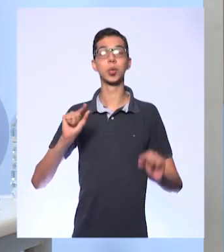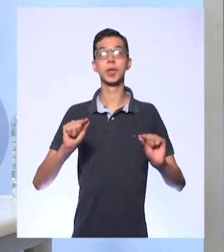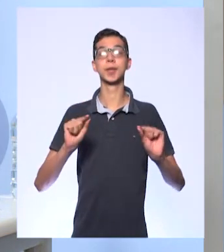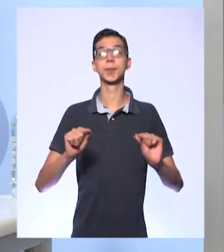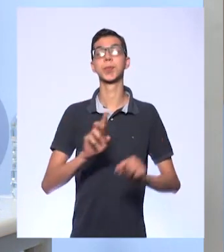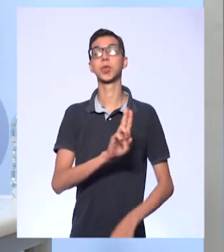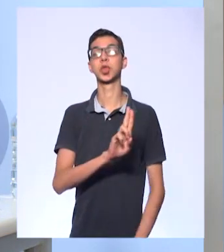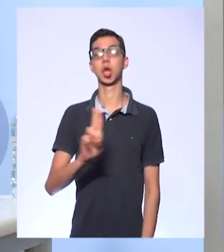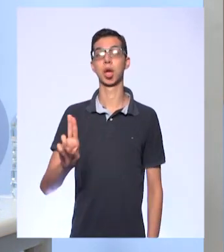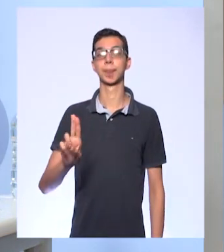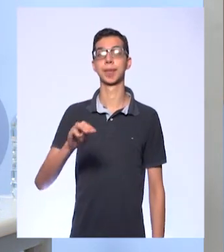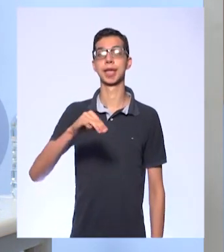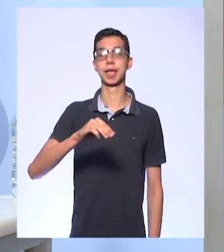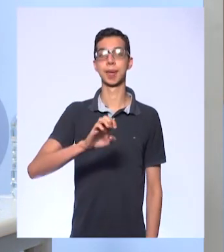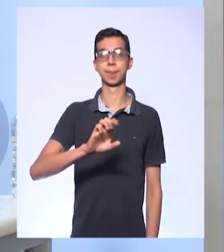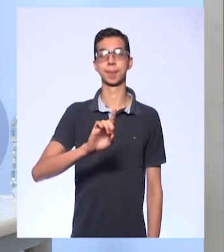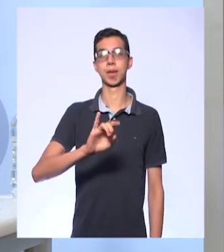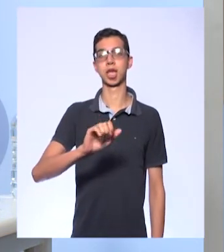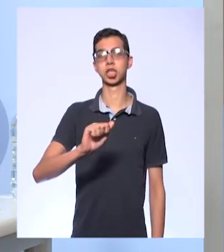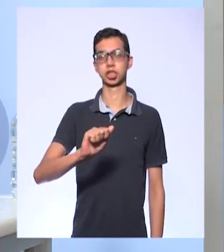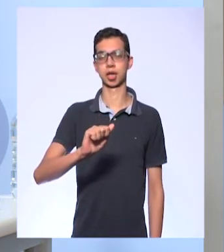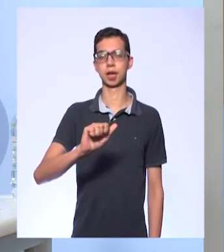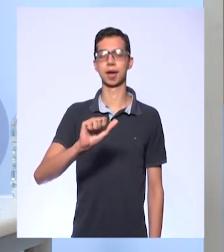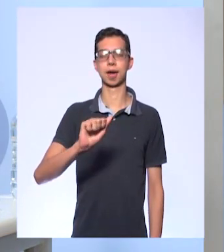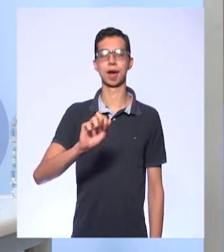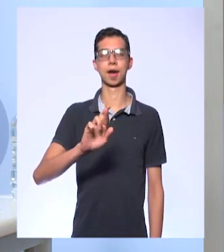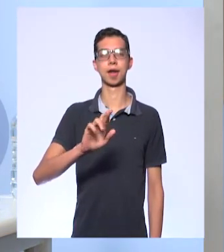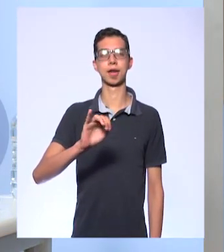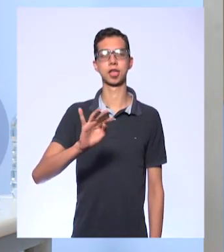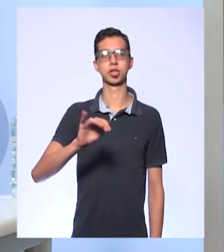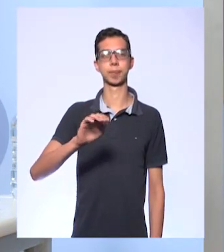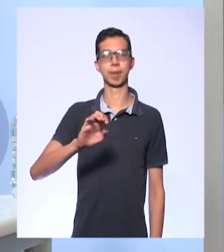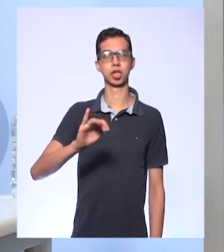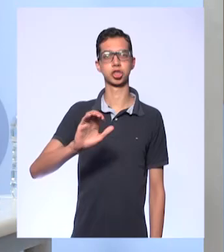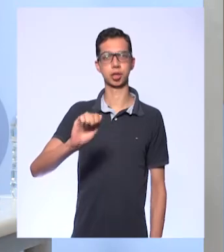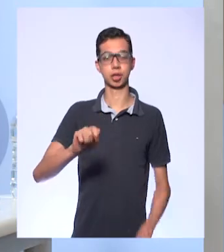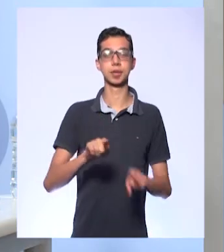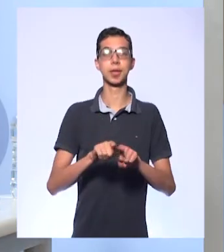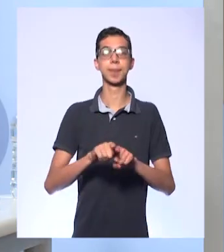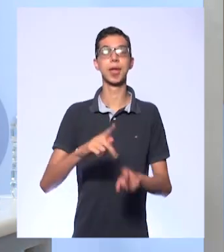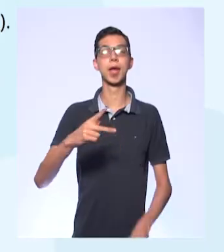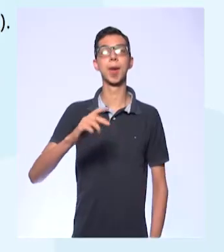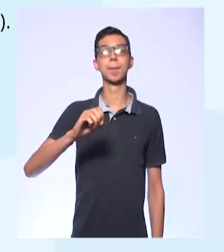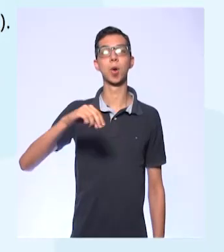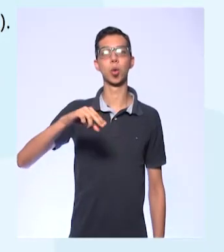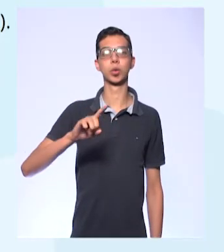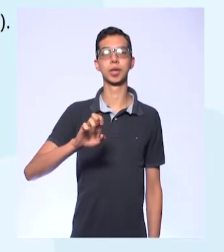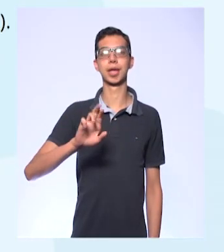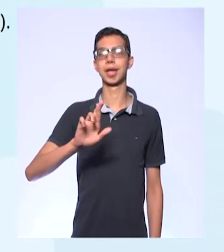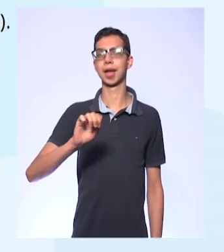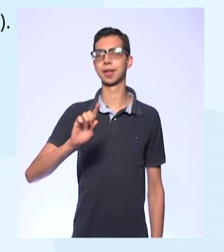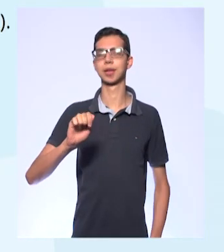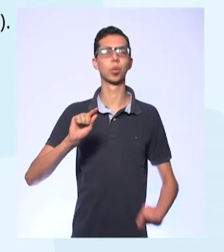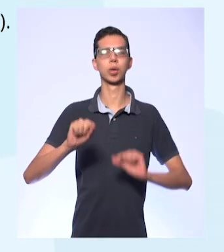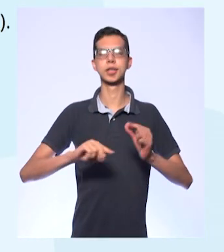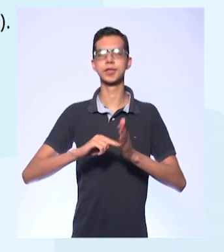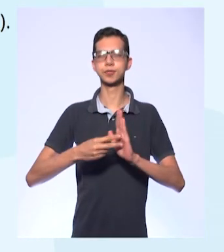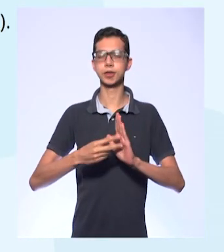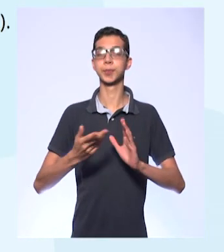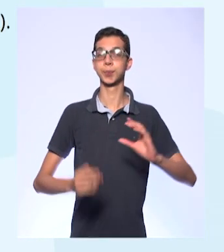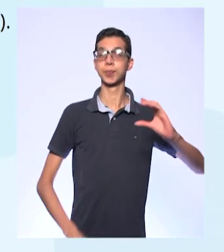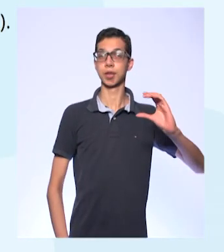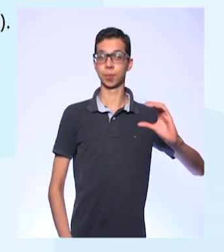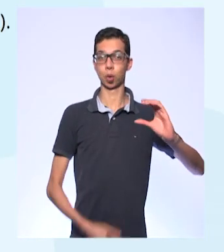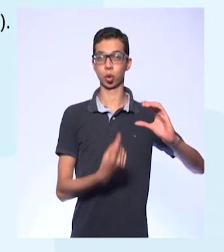média ponderada. A média ponderada é o quê? Eu pegar a massa do carbono, no caso, carbono 12, e multiplicar pela